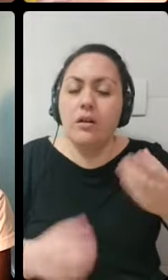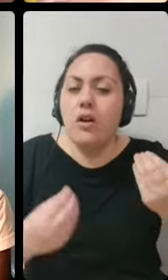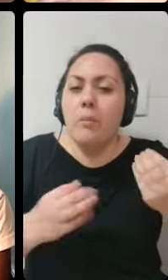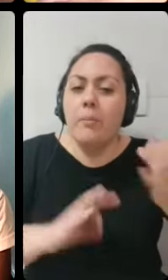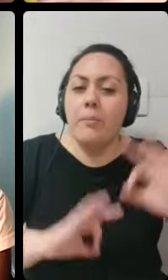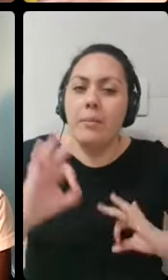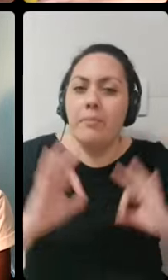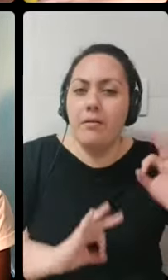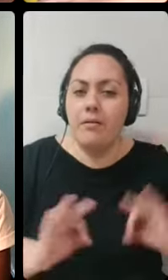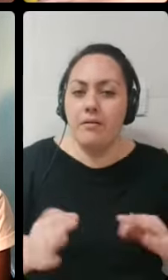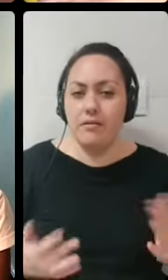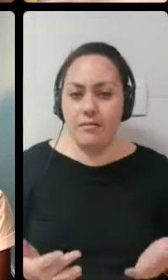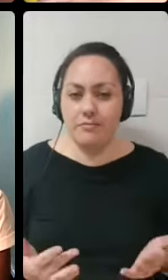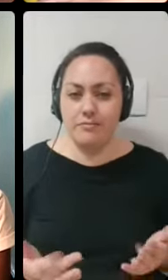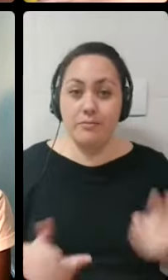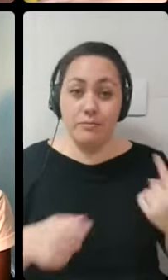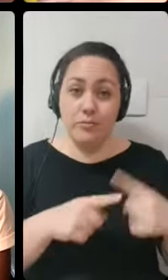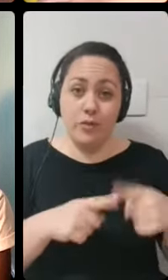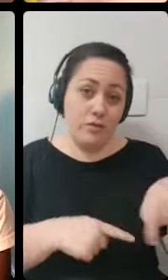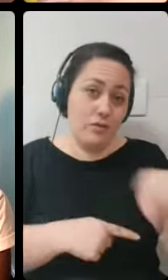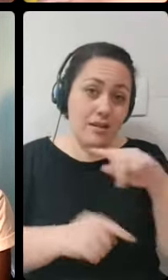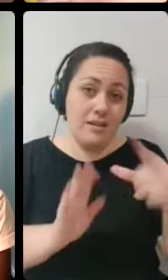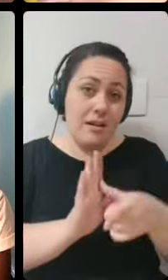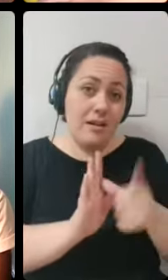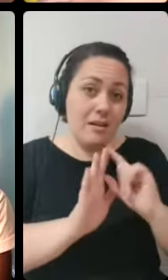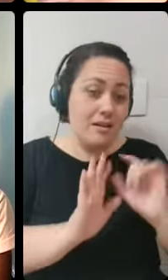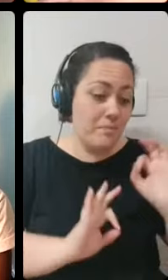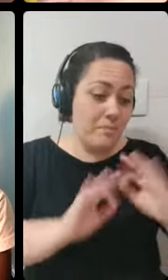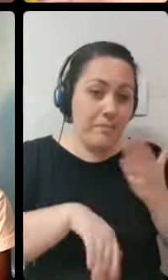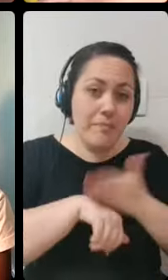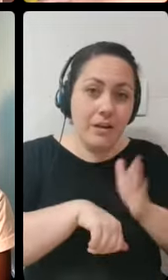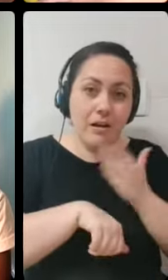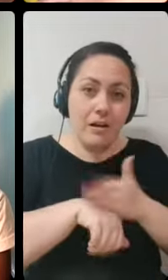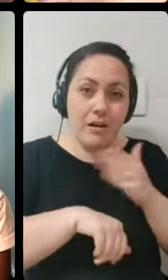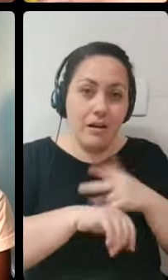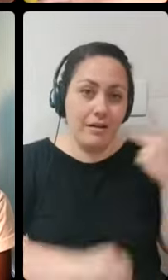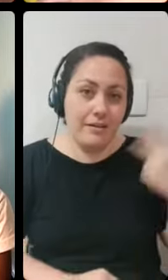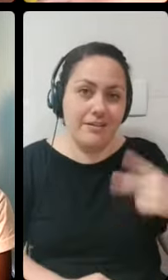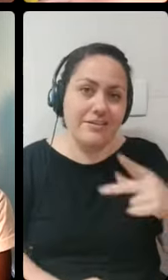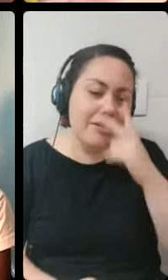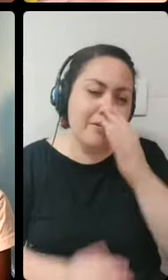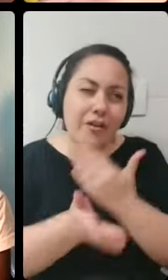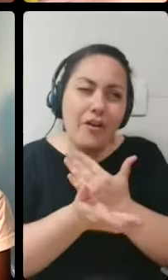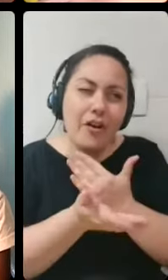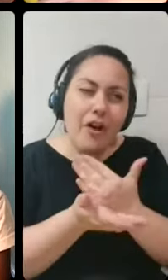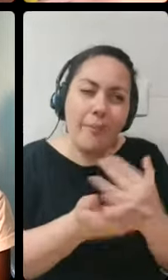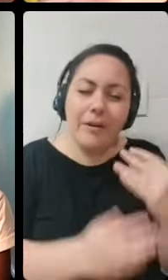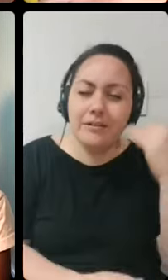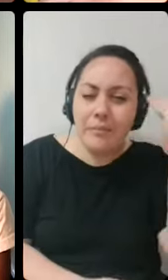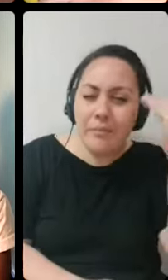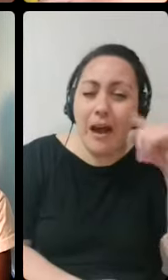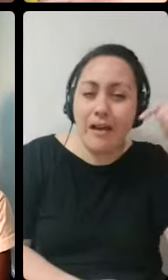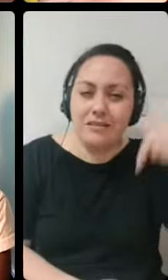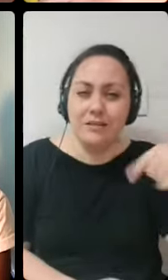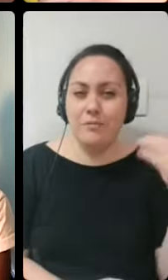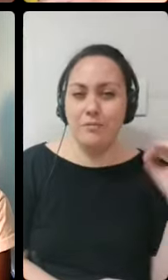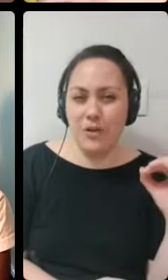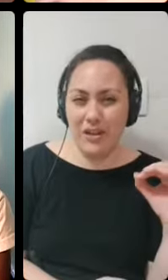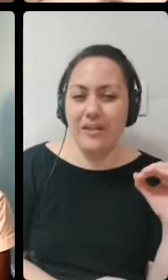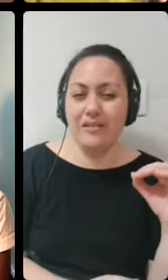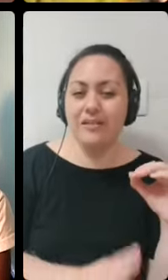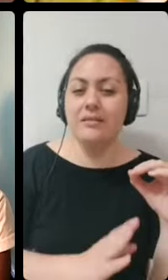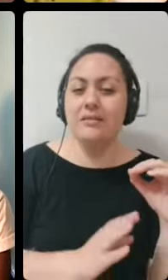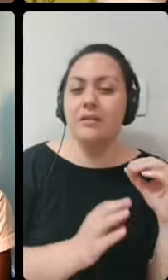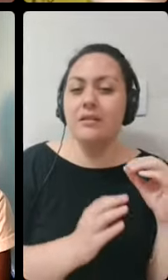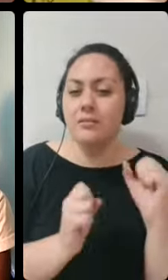que vocês já começam a sentir, acho que o cheiro do projeto aqui. Então, se vocês puderem contar um pouquinho sobre